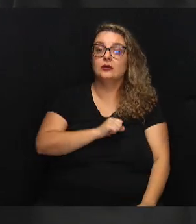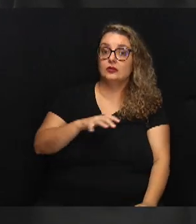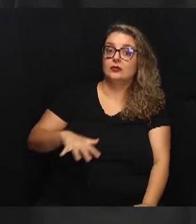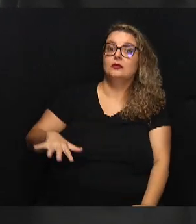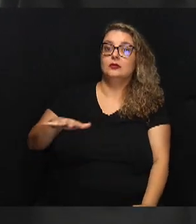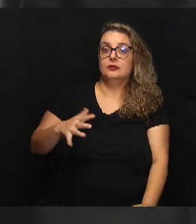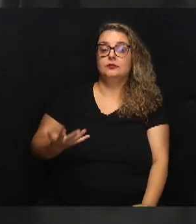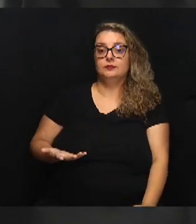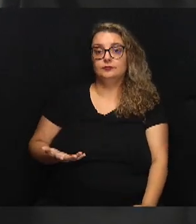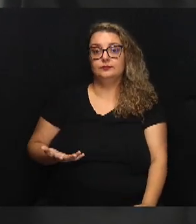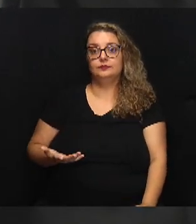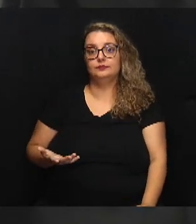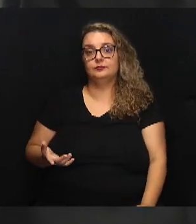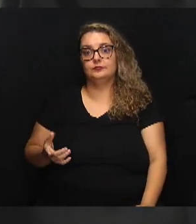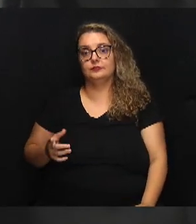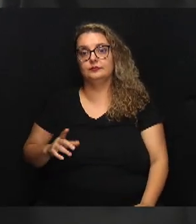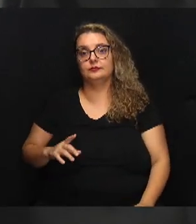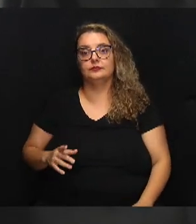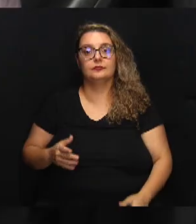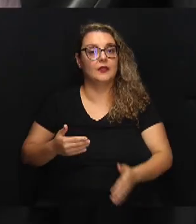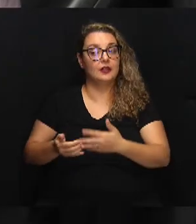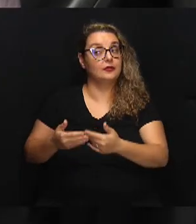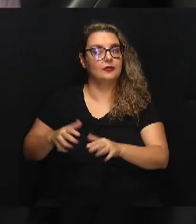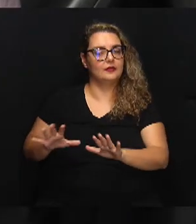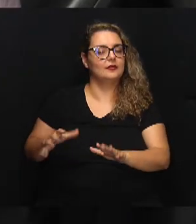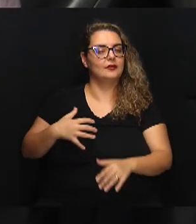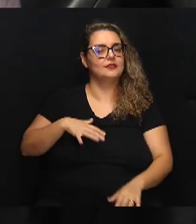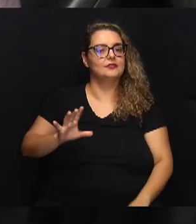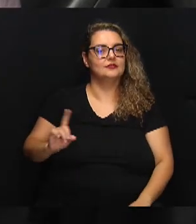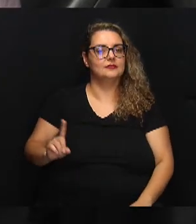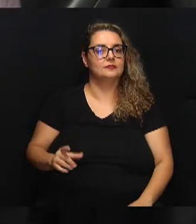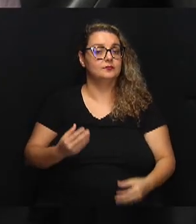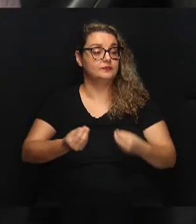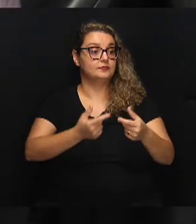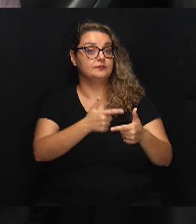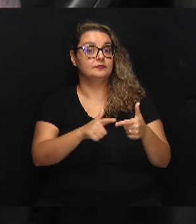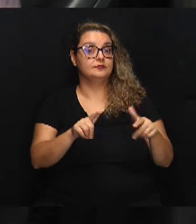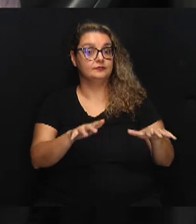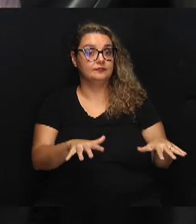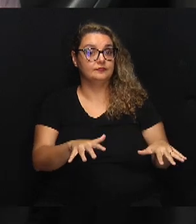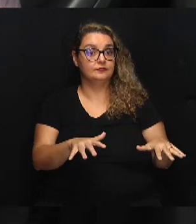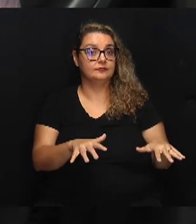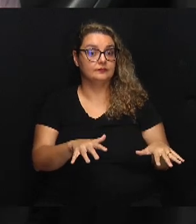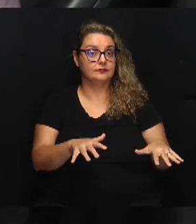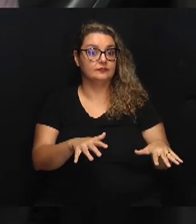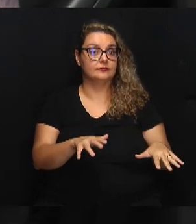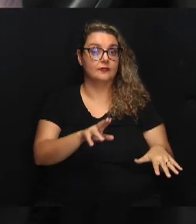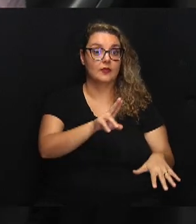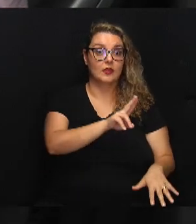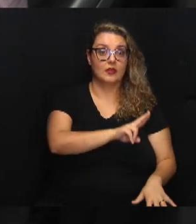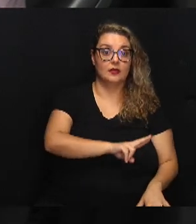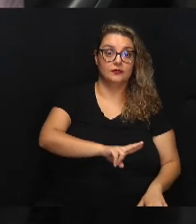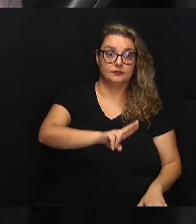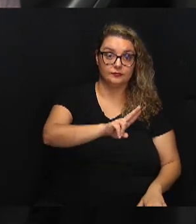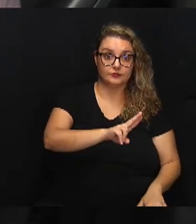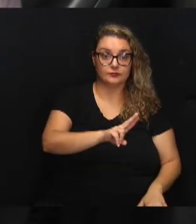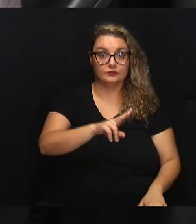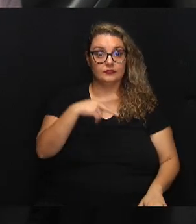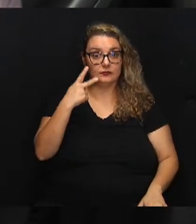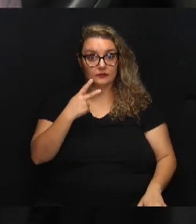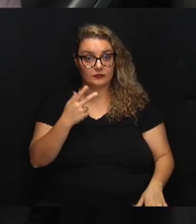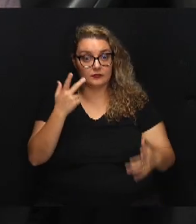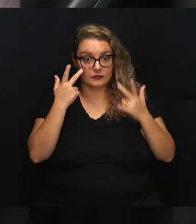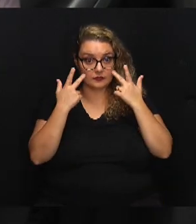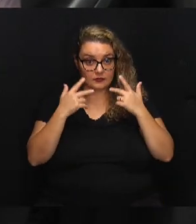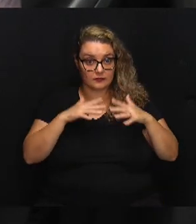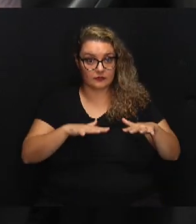E não é todo departamento. E agora como tem assim, sido né? essa questão de dividir a universidade com a vereança? Tá tranquilo